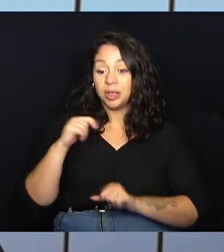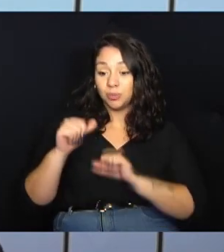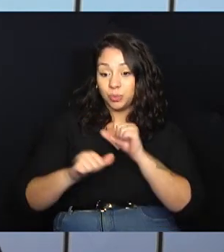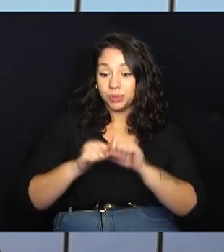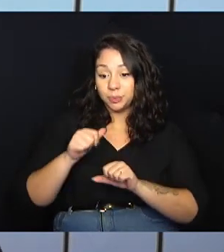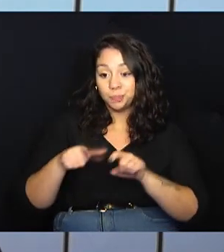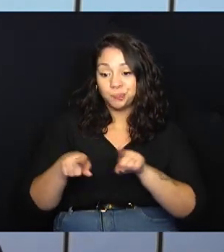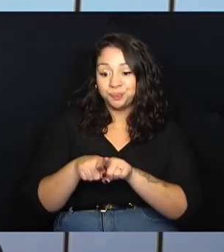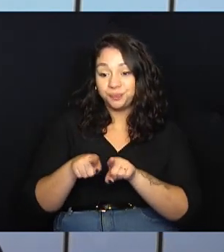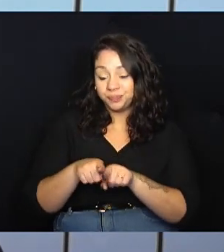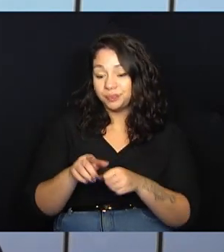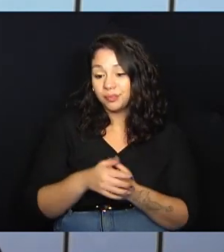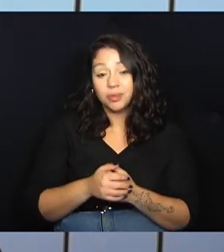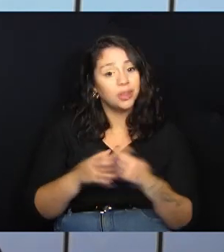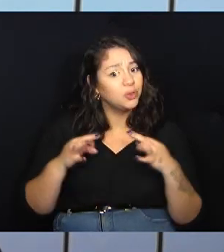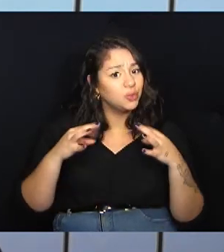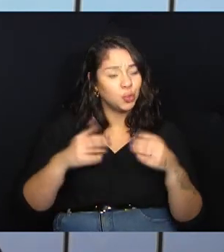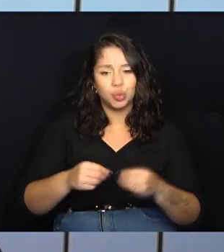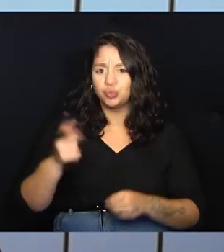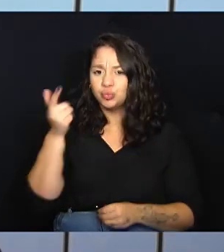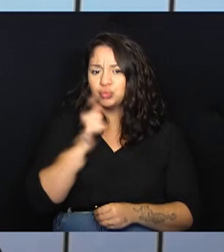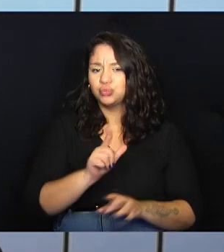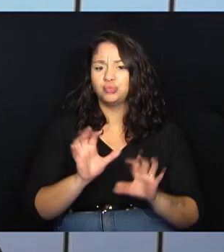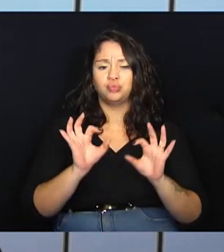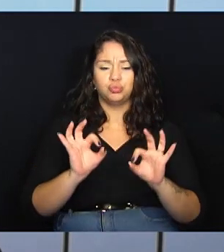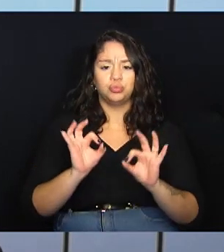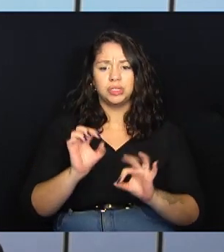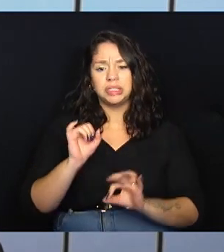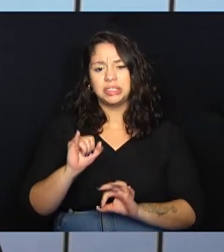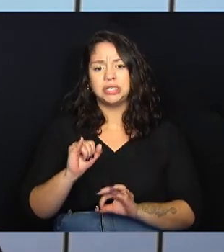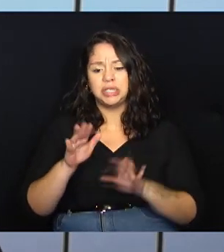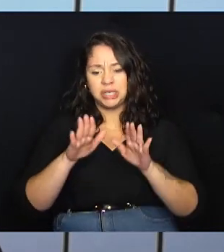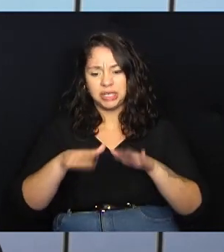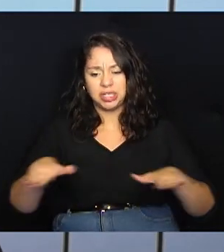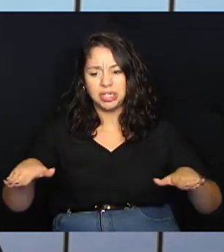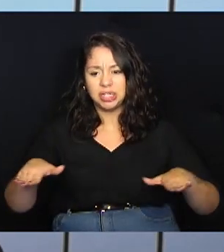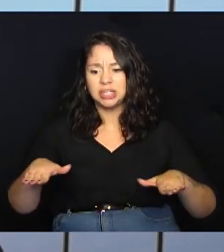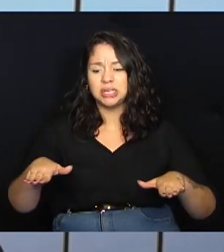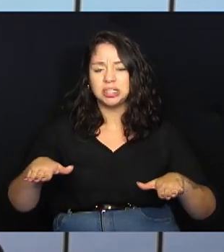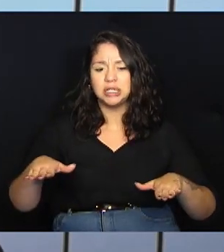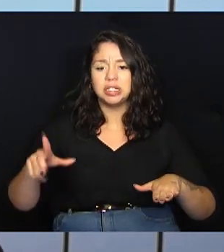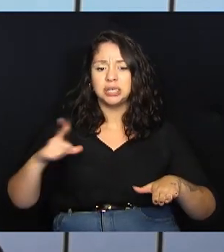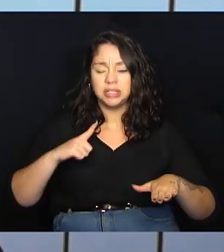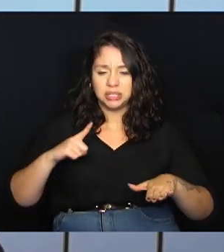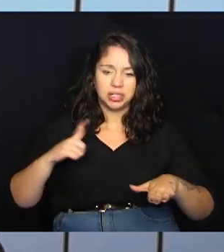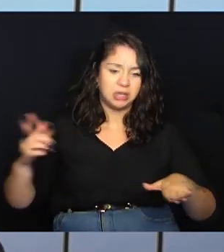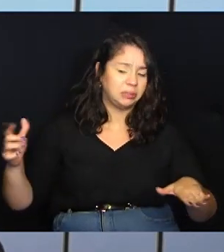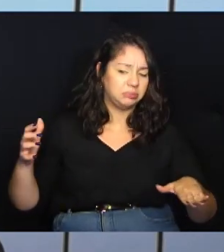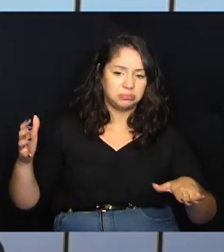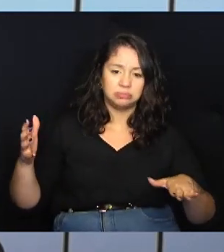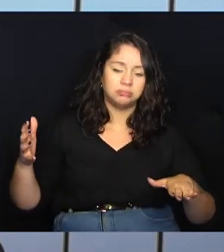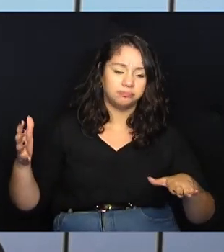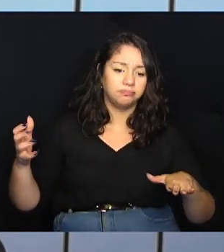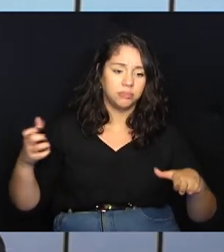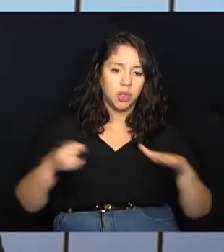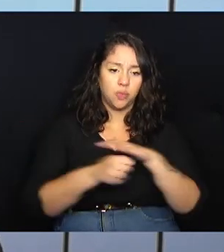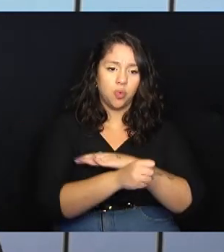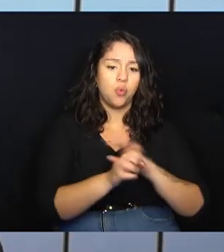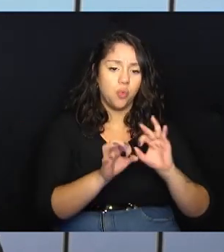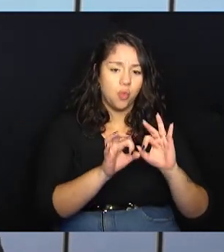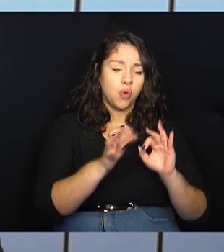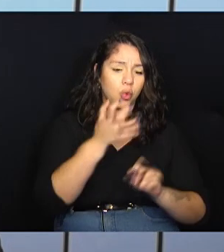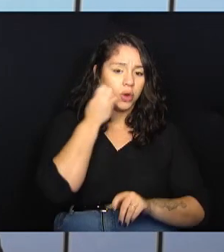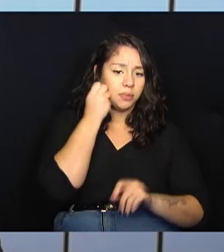transformação. Todos ganham quando uma criança vai para um acolhimento familiar. Sim. Eu fico